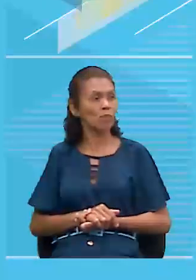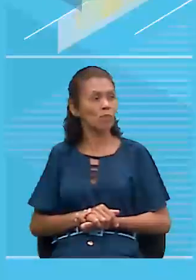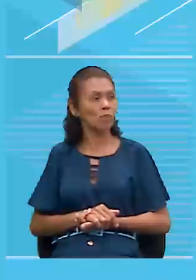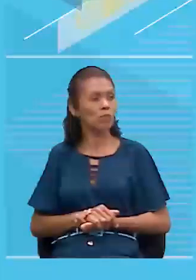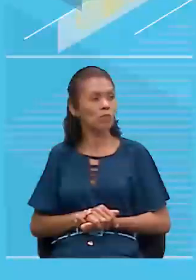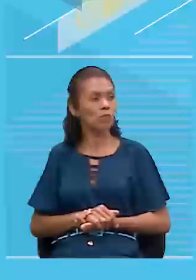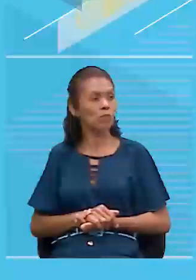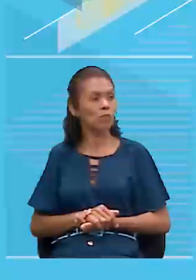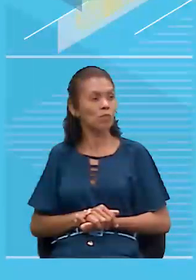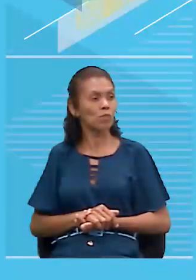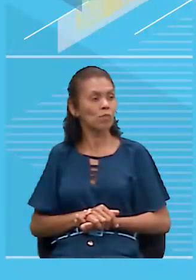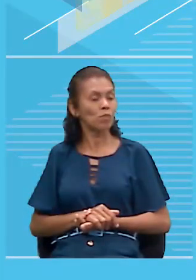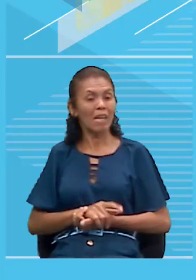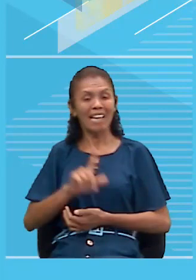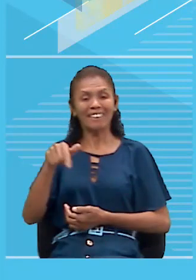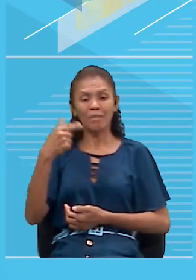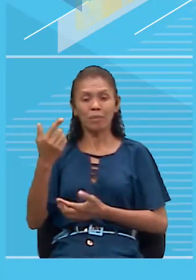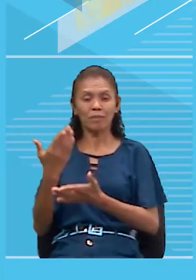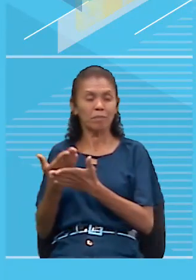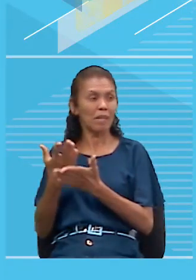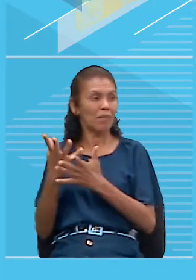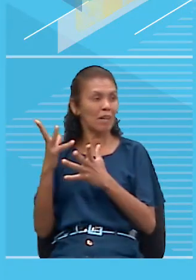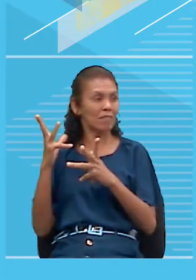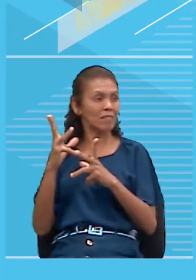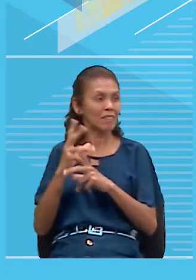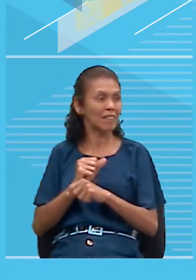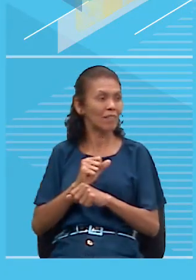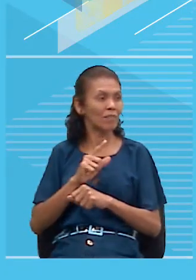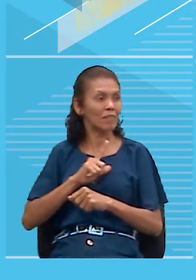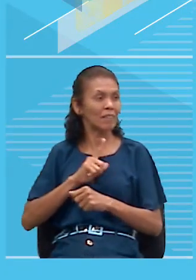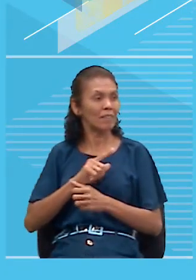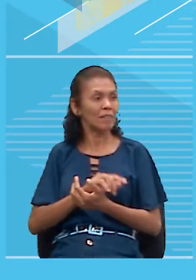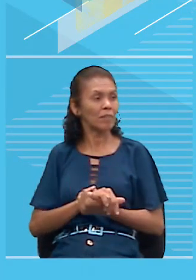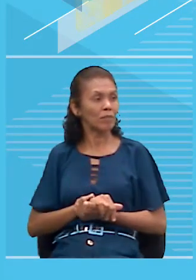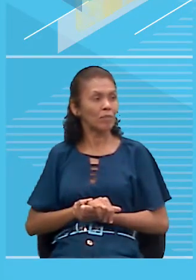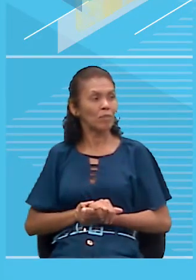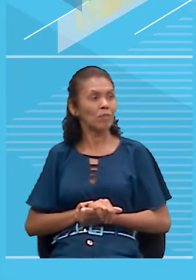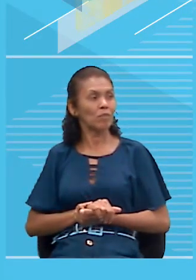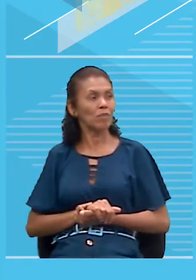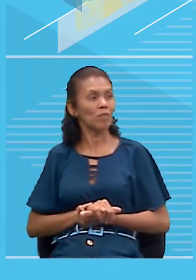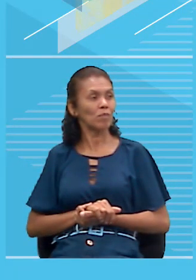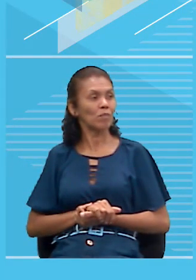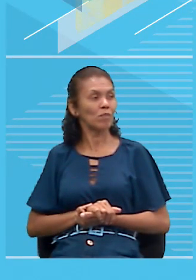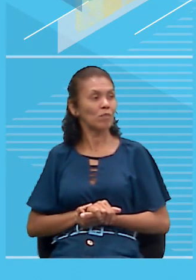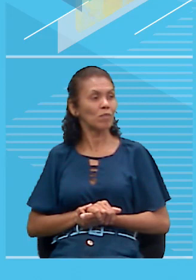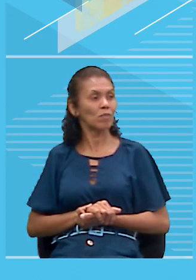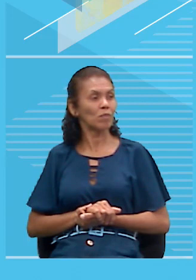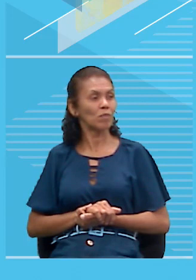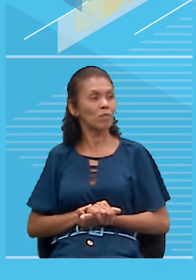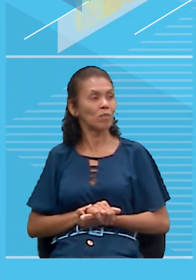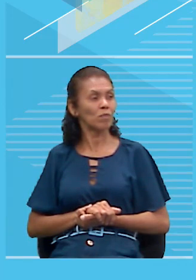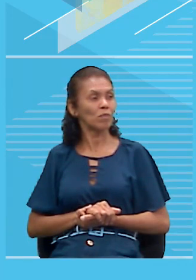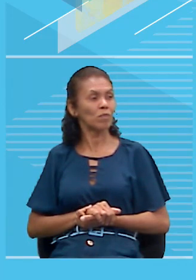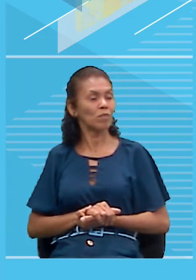na próxima eu faço a revisão Meu Deus vou chegar na imagem pera aí pronto o meu Deus